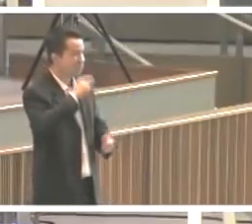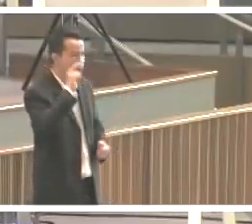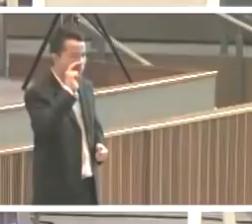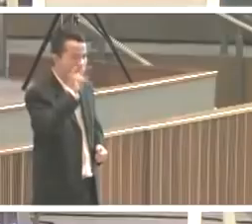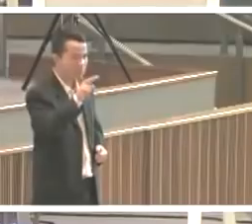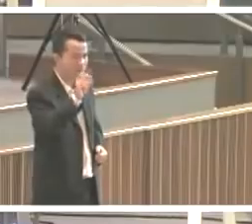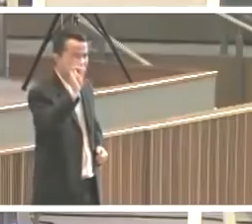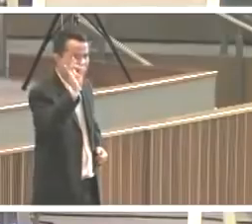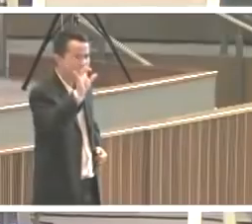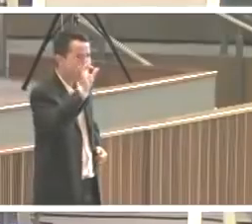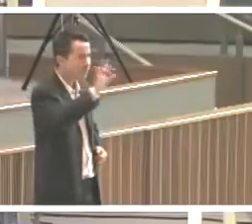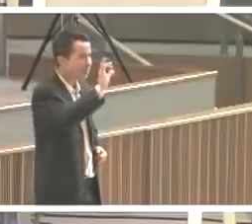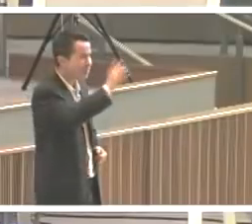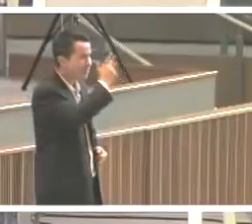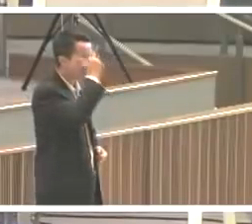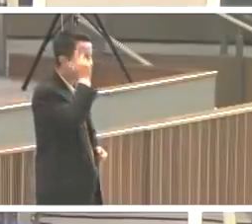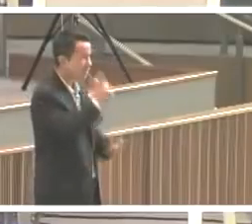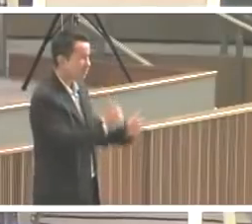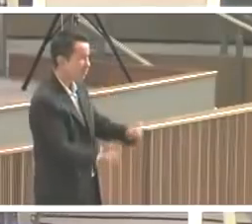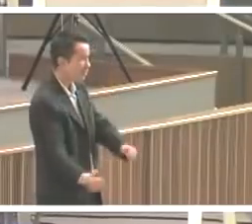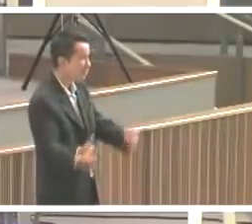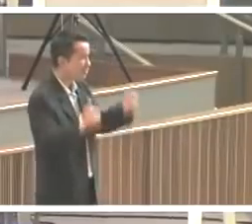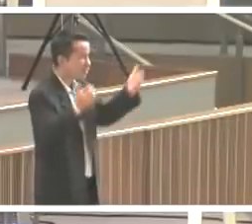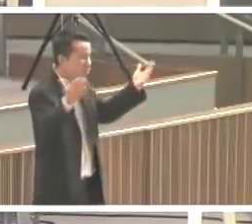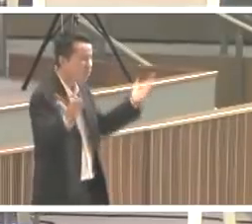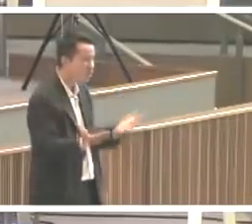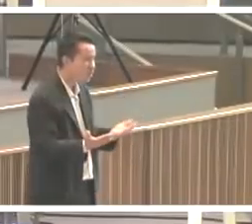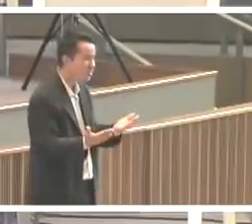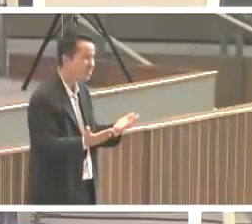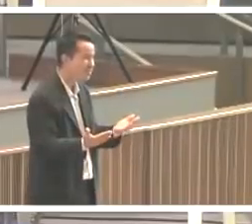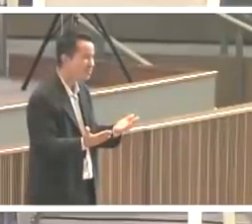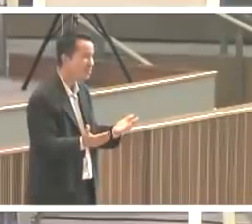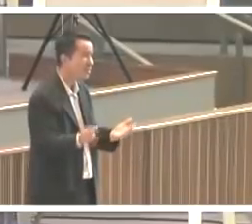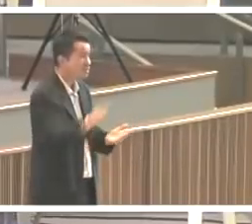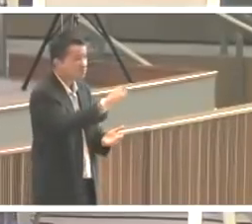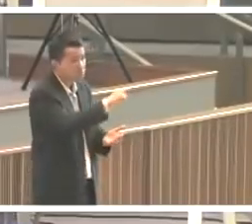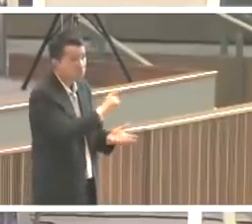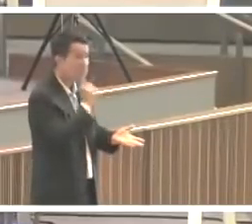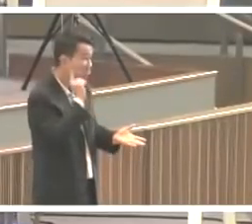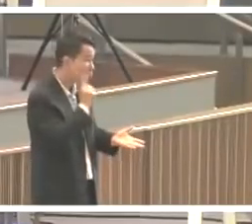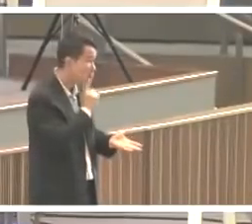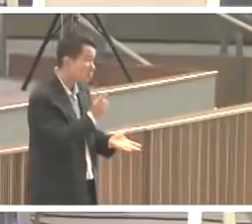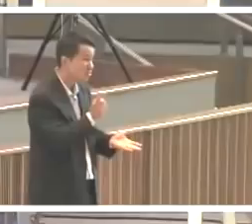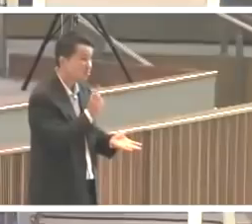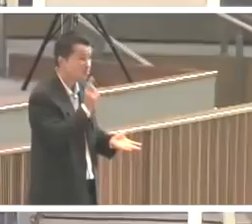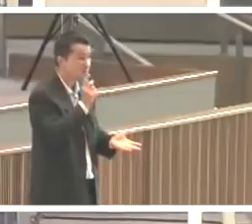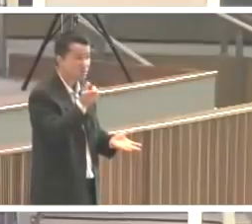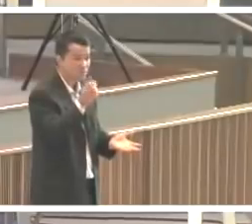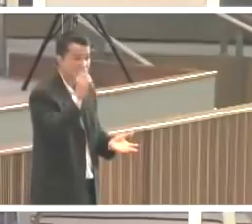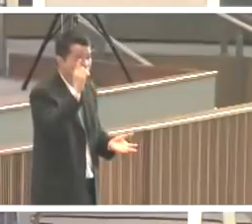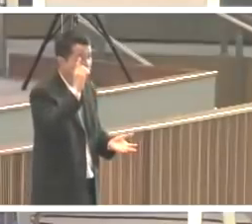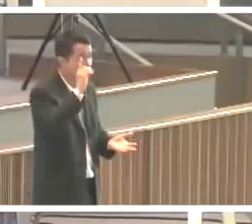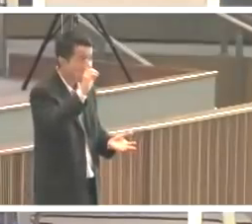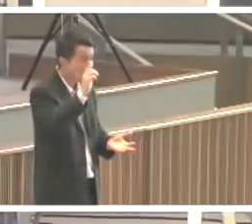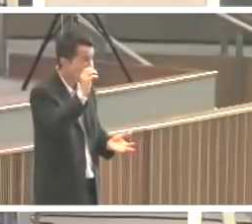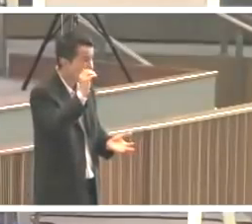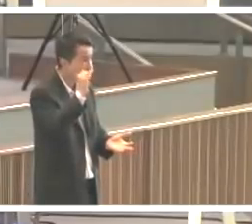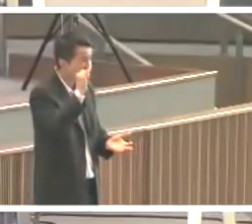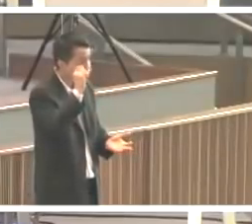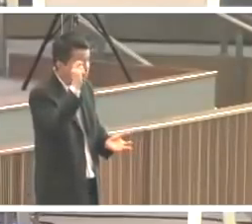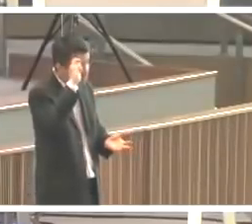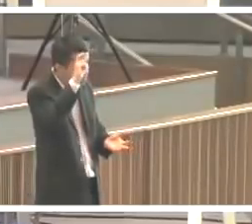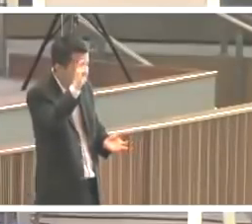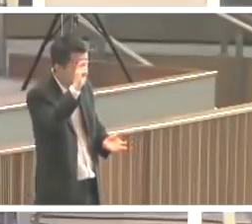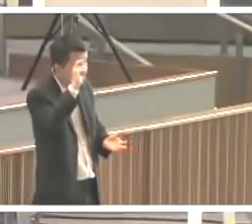dessas pessoas que foram batizadas, com todas as suas limitações visíveis e invisíveis, são